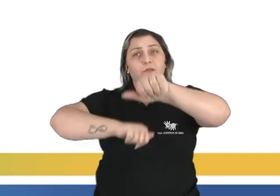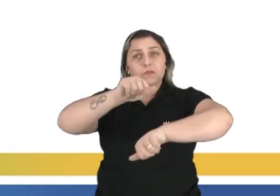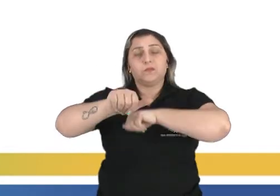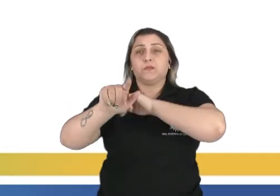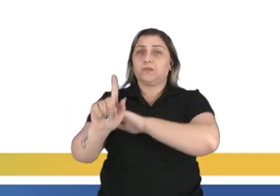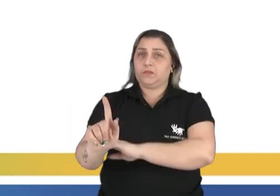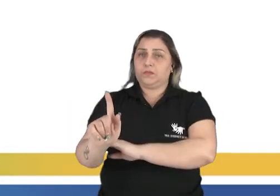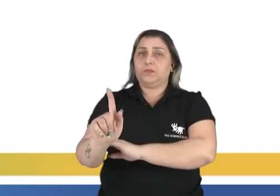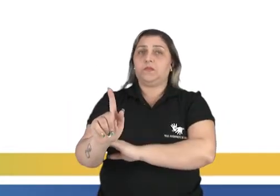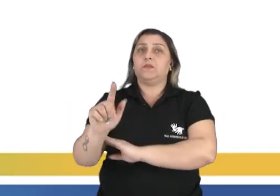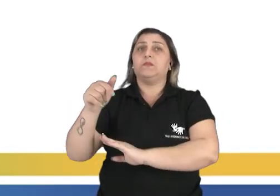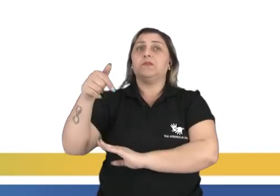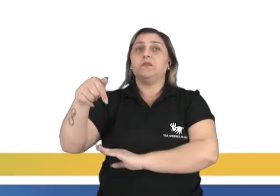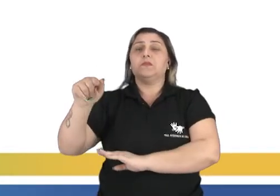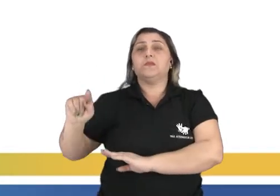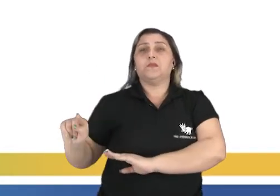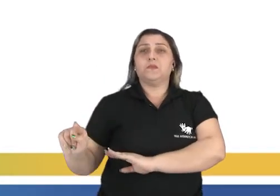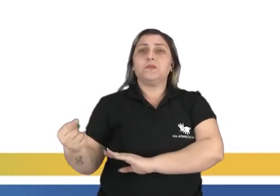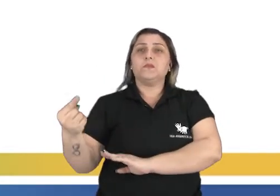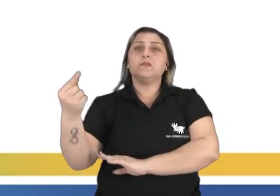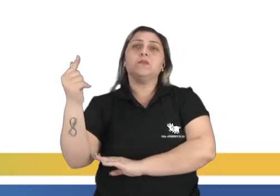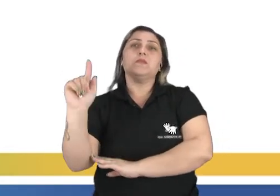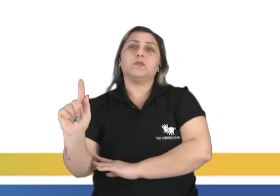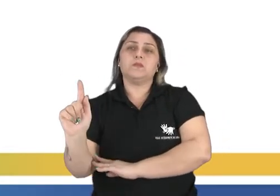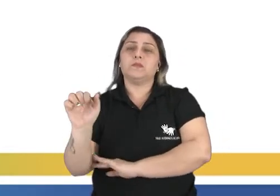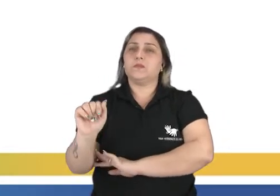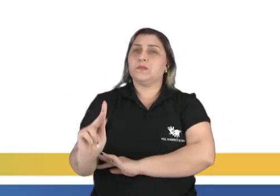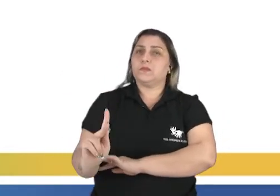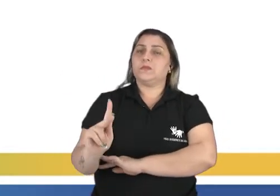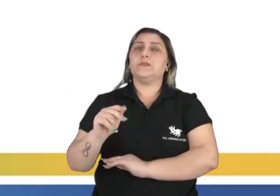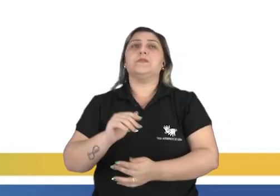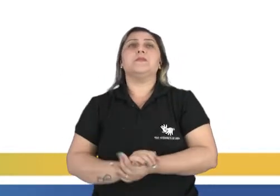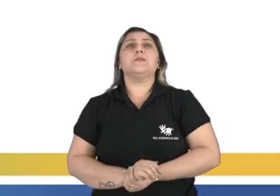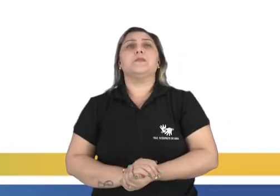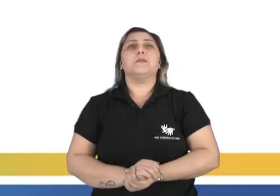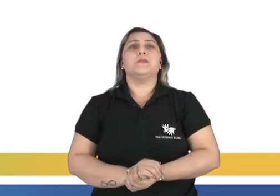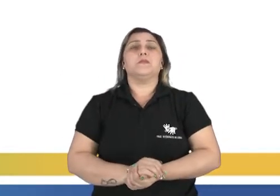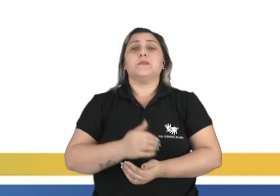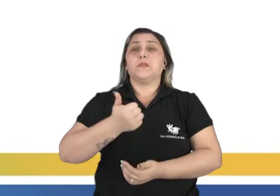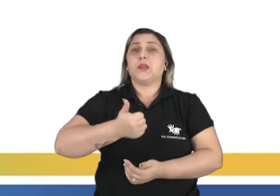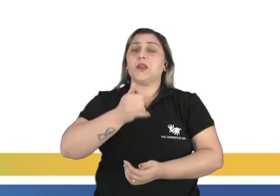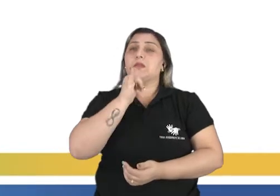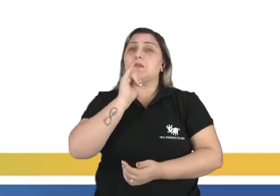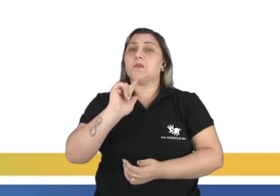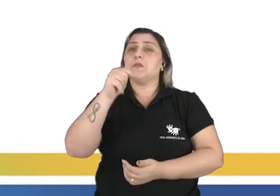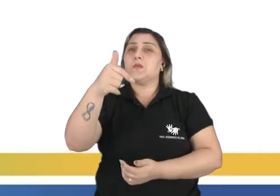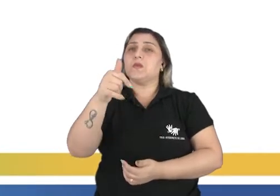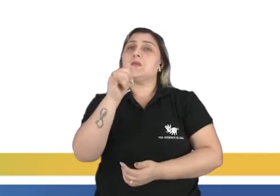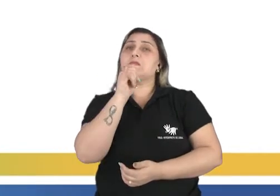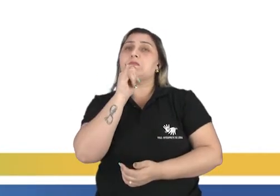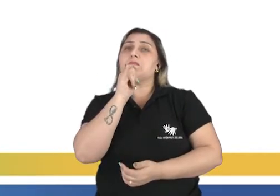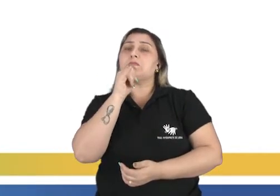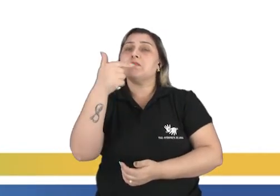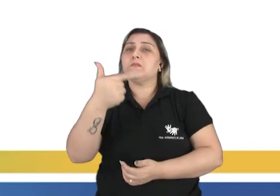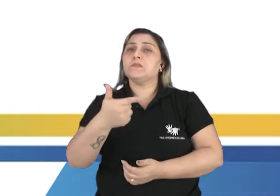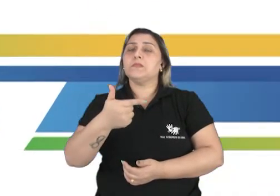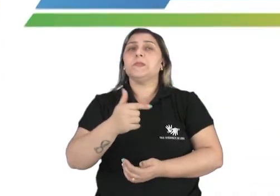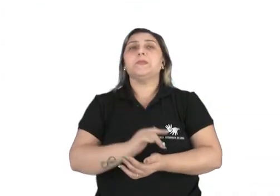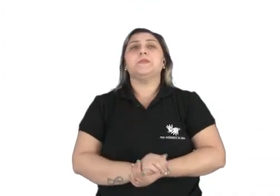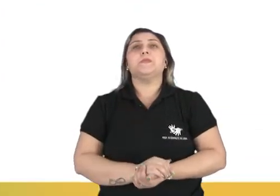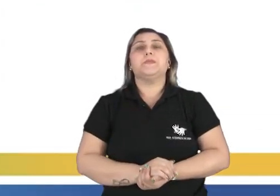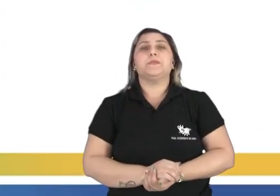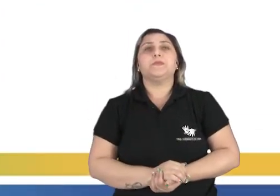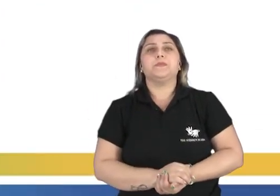em gramas, será 7.000 gramas. Ok? Esse é o nosso primeiro exemplo. Vamos fazer mais para entender melhor esse